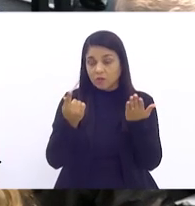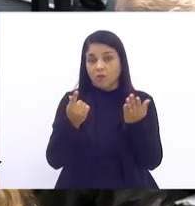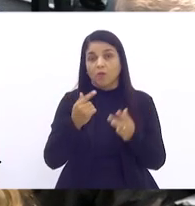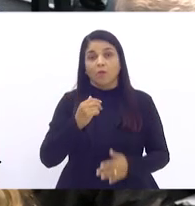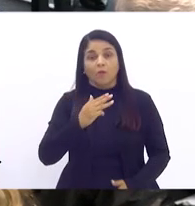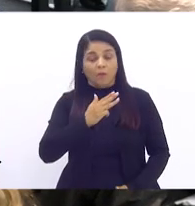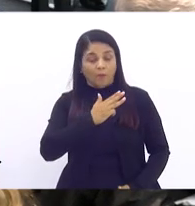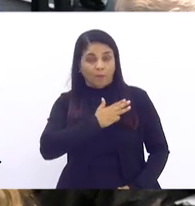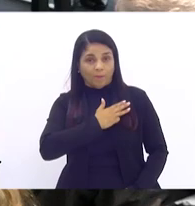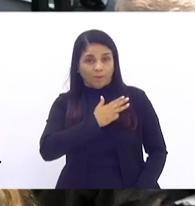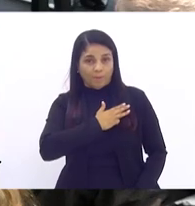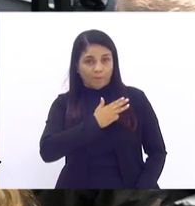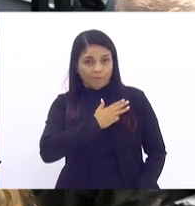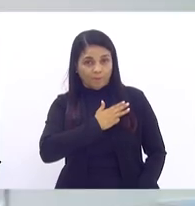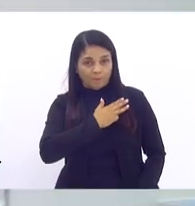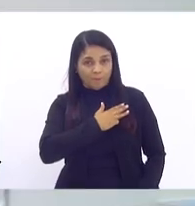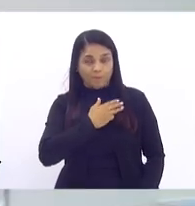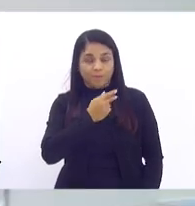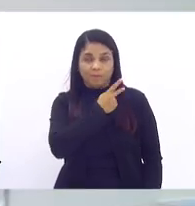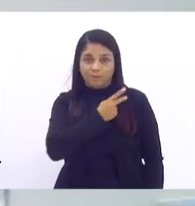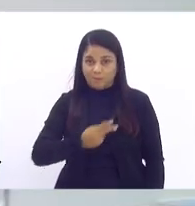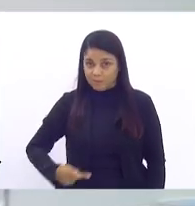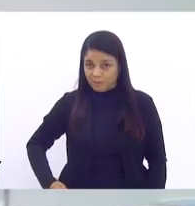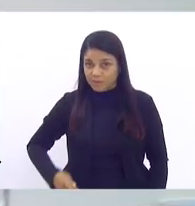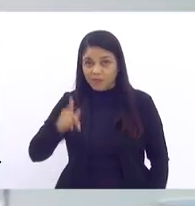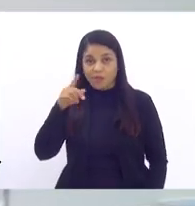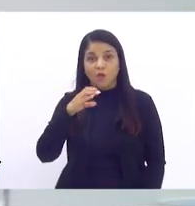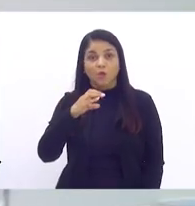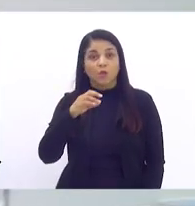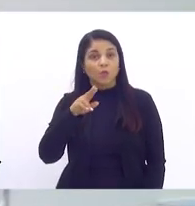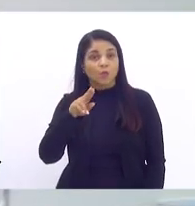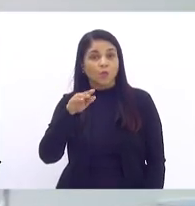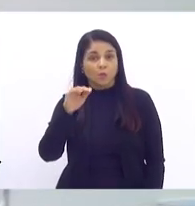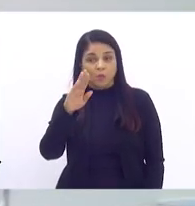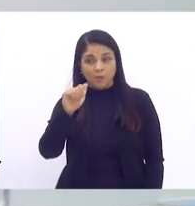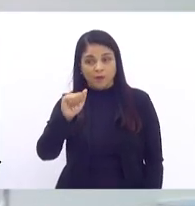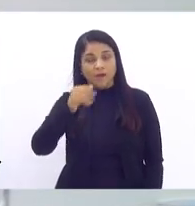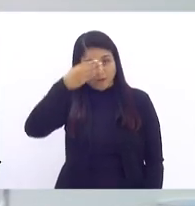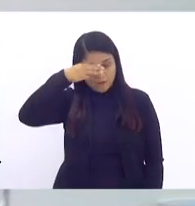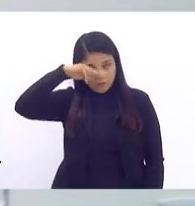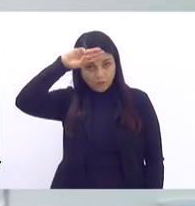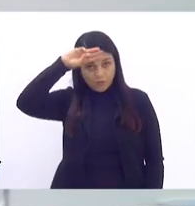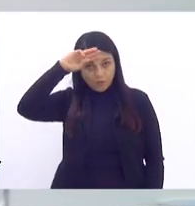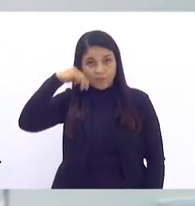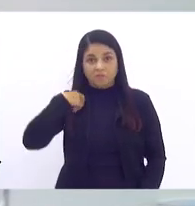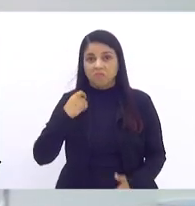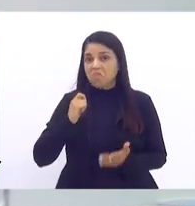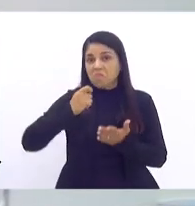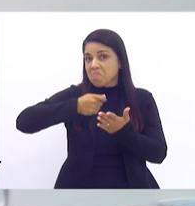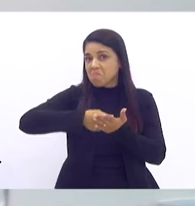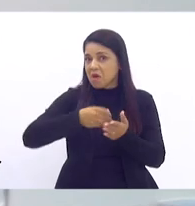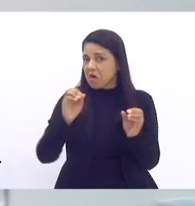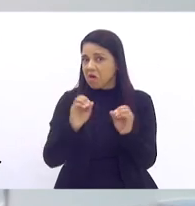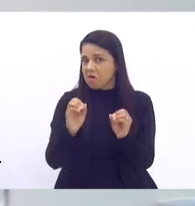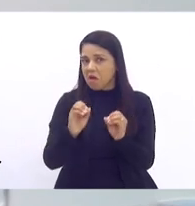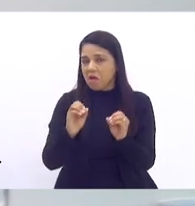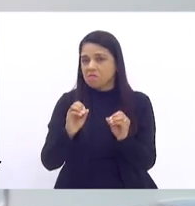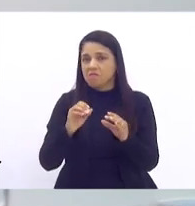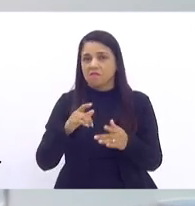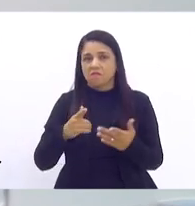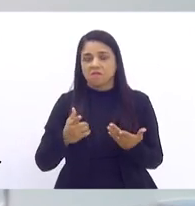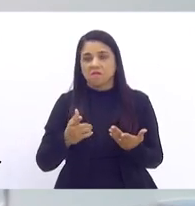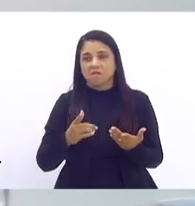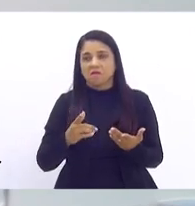Lula tá em Cuba e cuba tá dizendo que não vai pagar a dívida de 568 Milhões de Dólares né